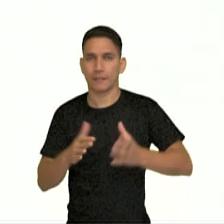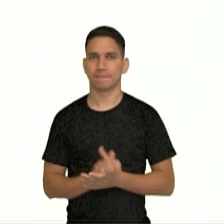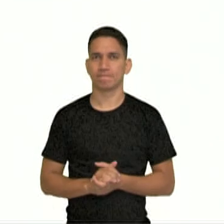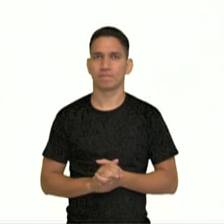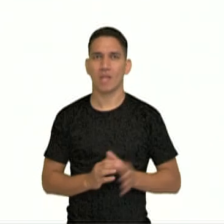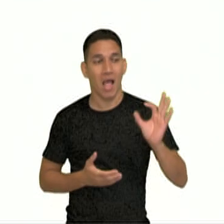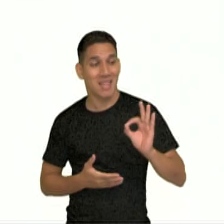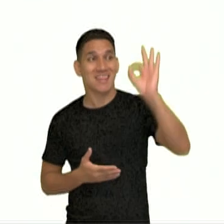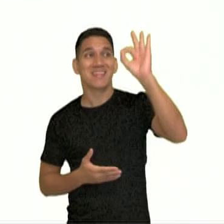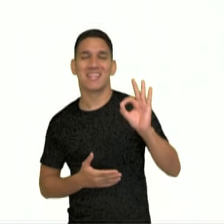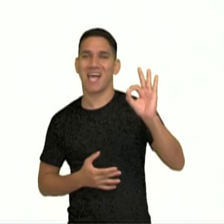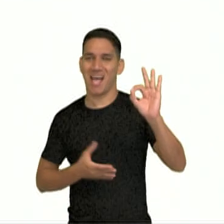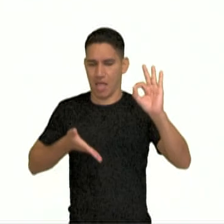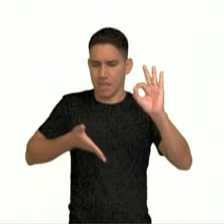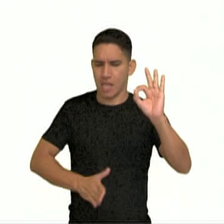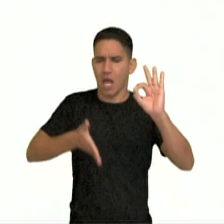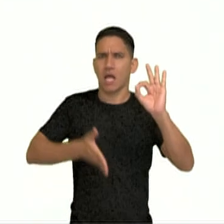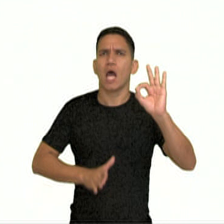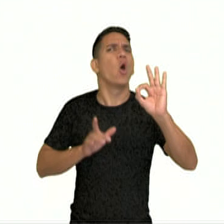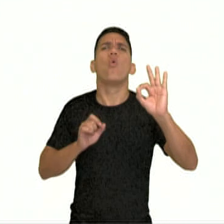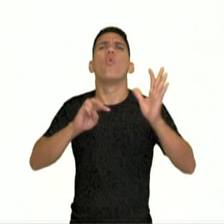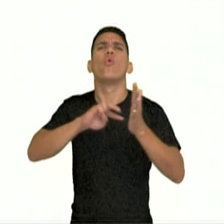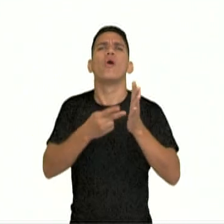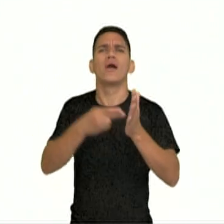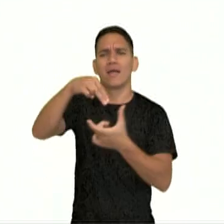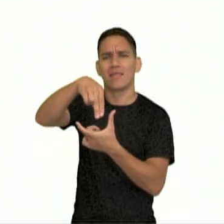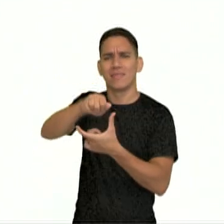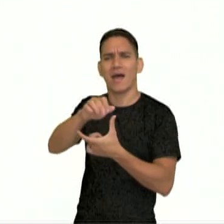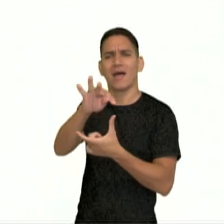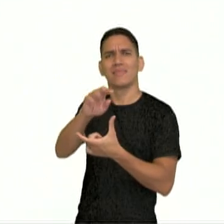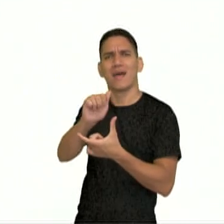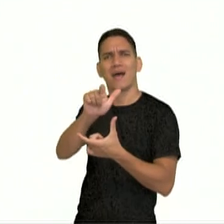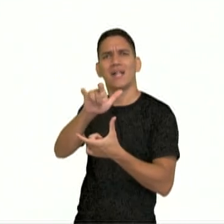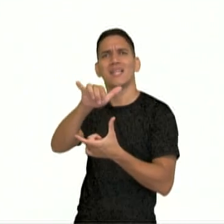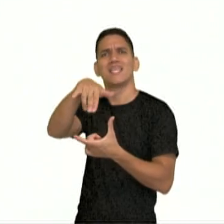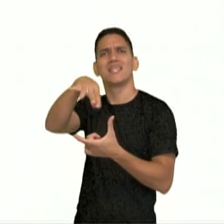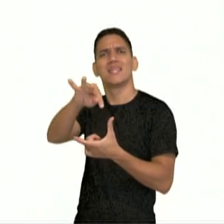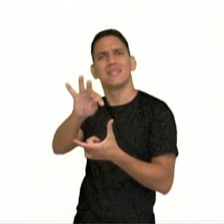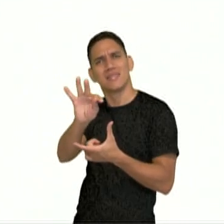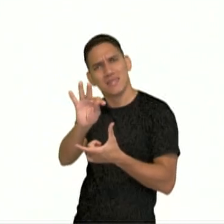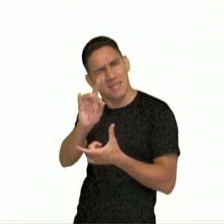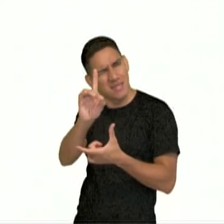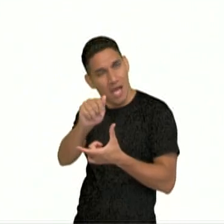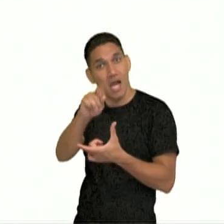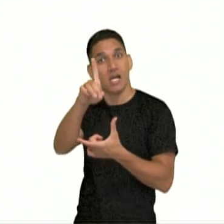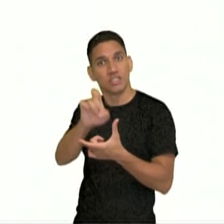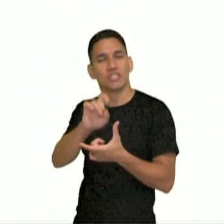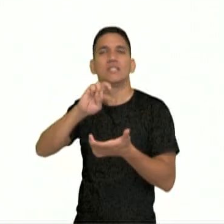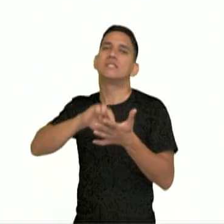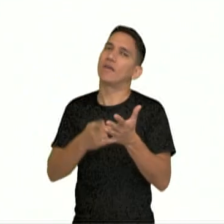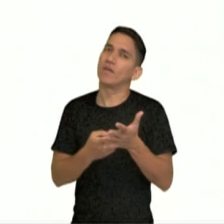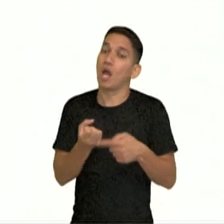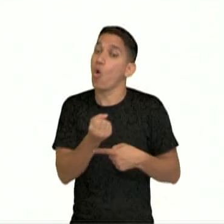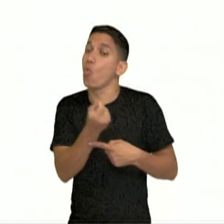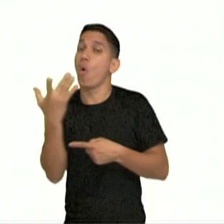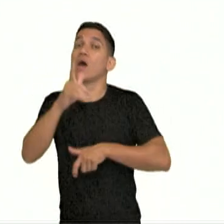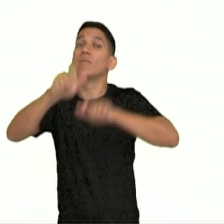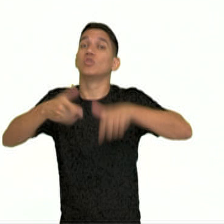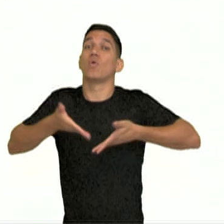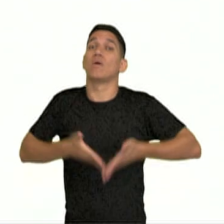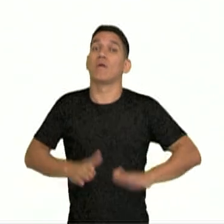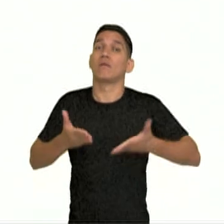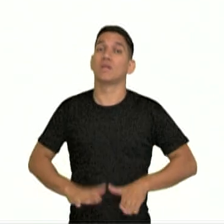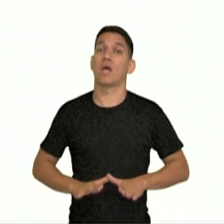taxa de natalidade. O que é a taxa de natalidade? O número de nascimentos em cada grupo de 1.000 pessoas,